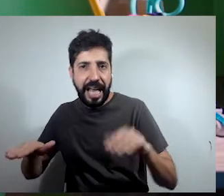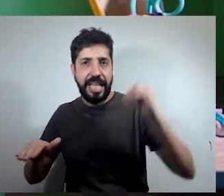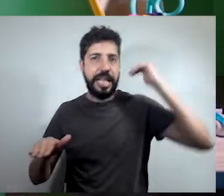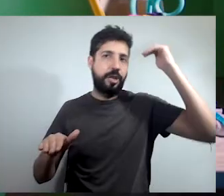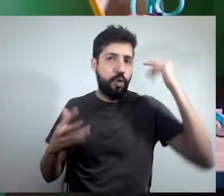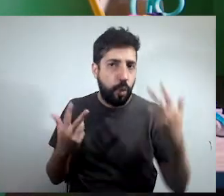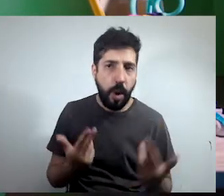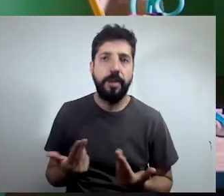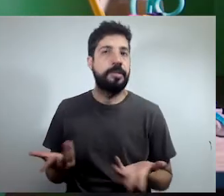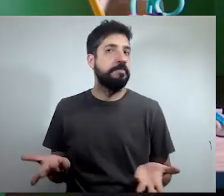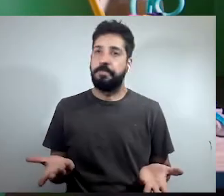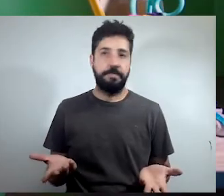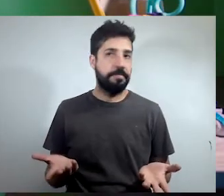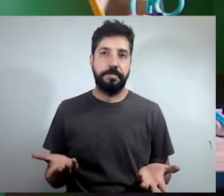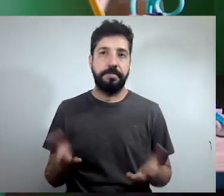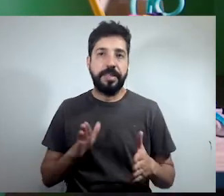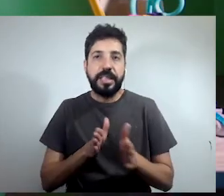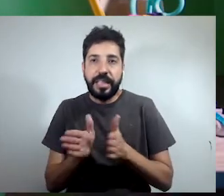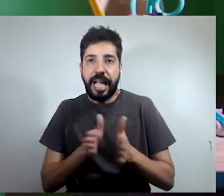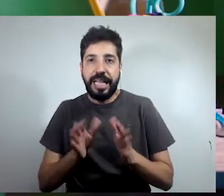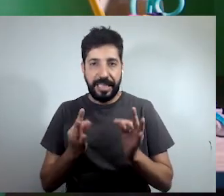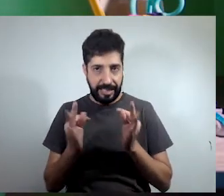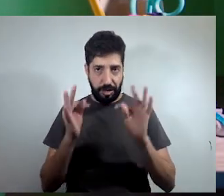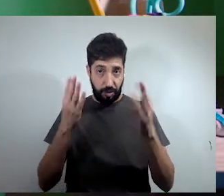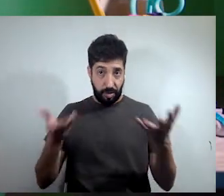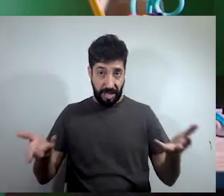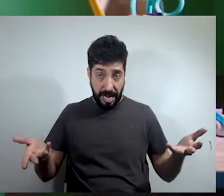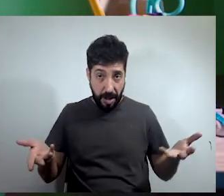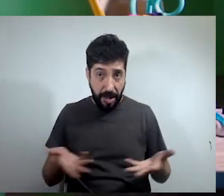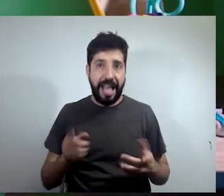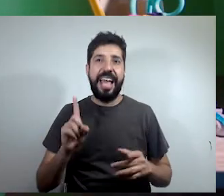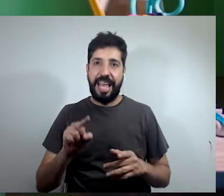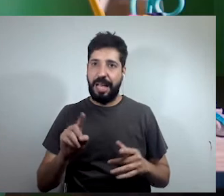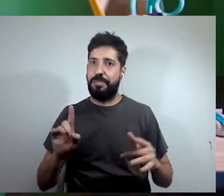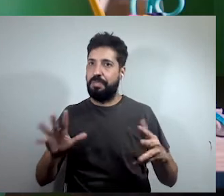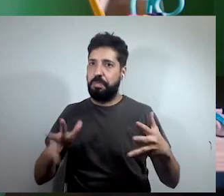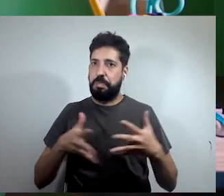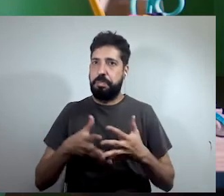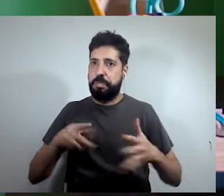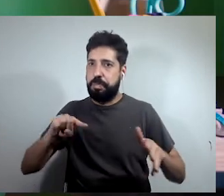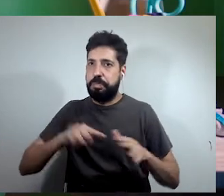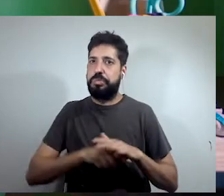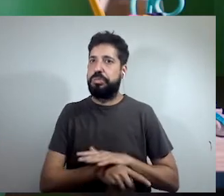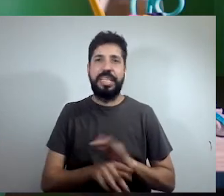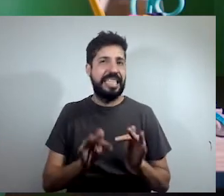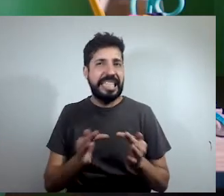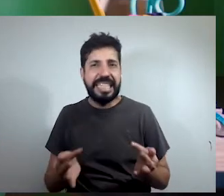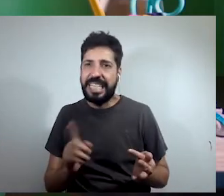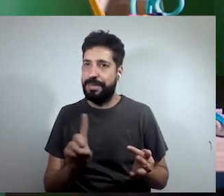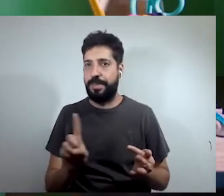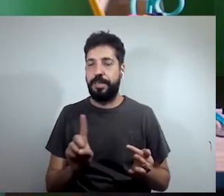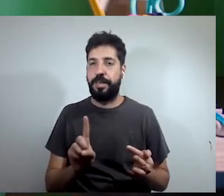os adultos. O acesso à tecnologia hoje, ele é um negócio complexo, ele não é